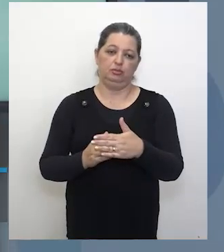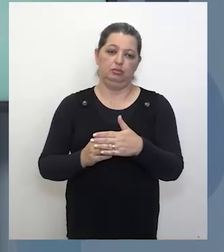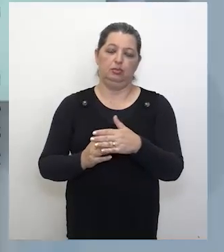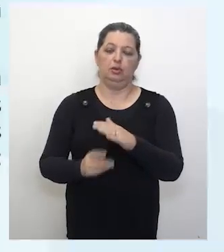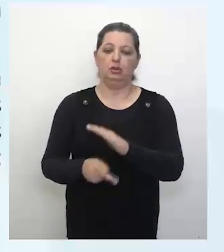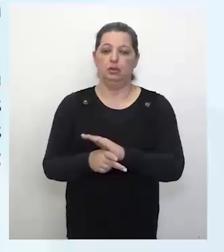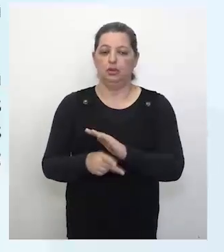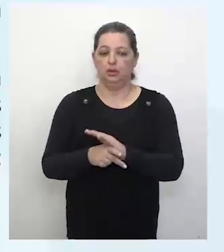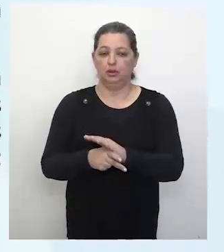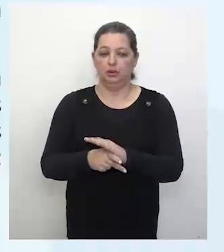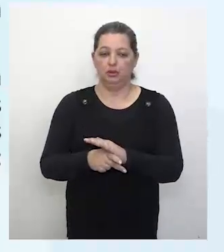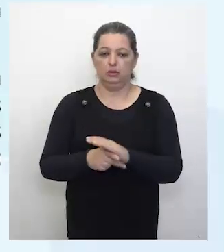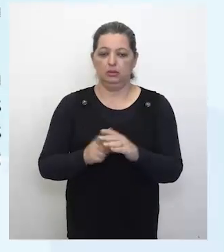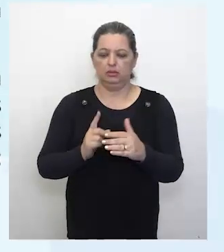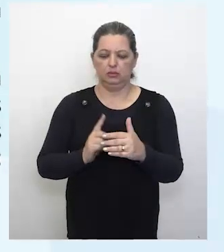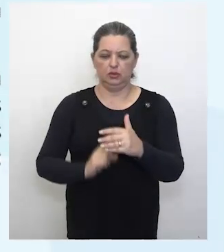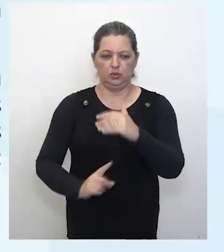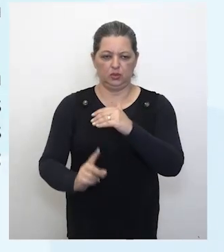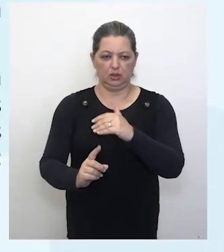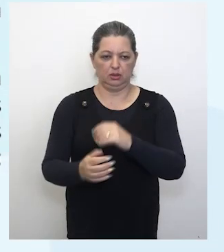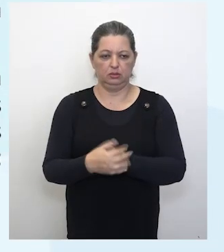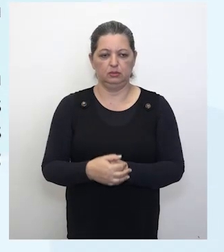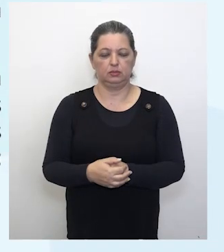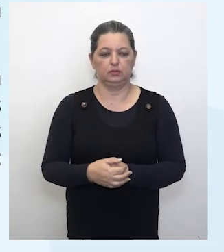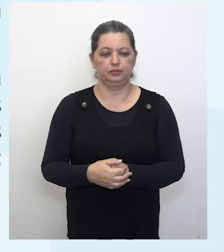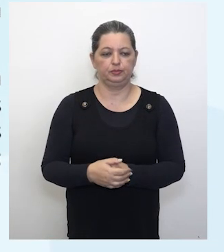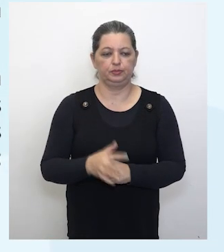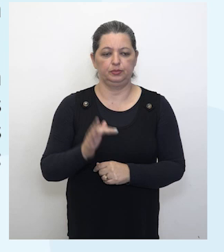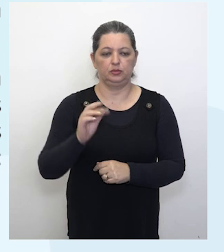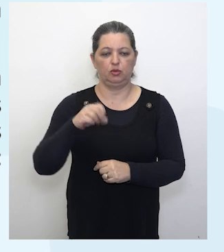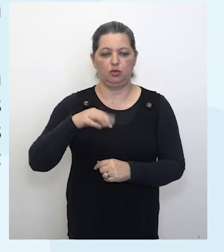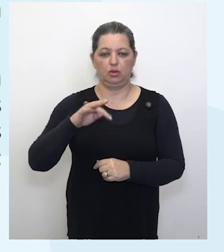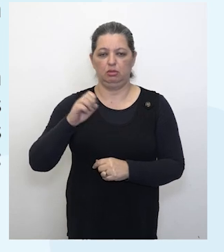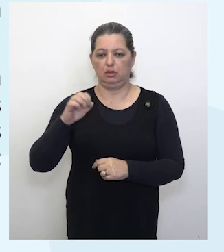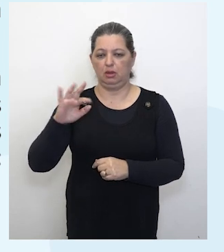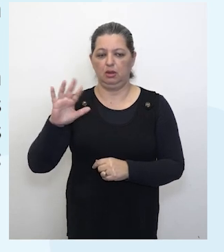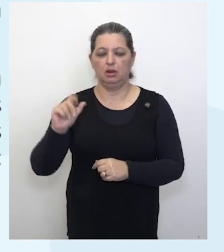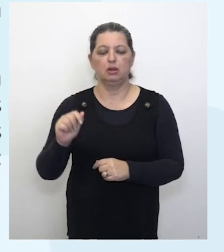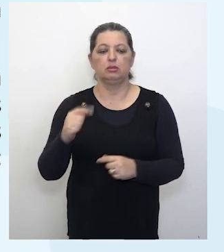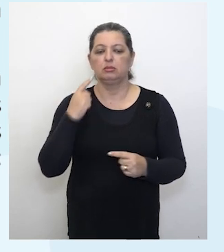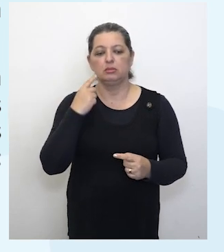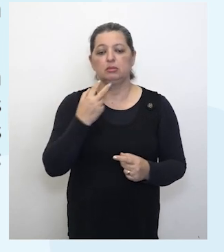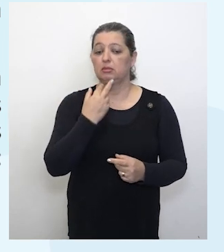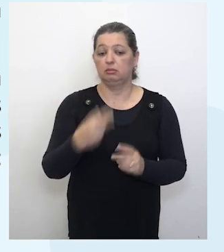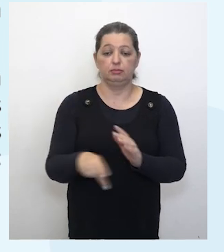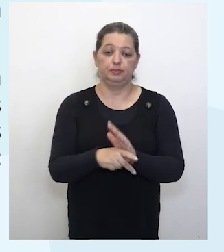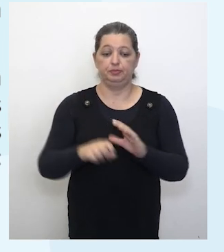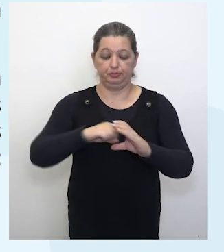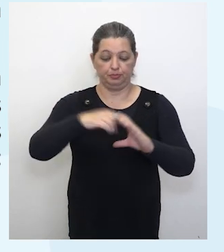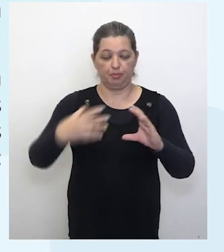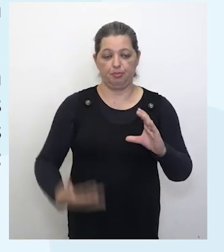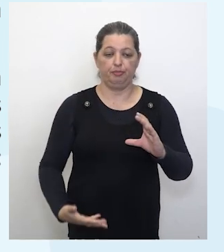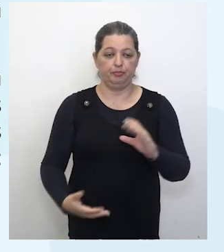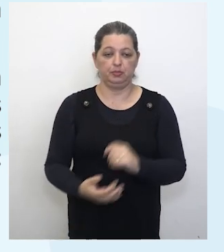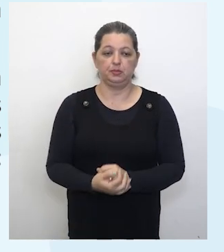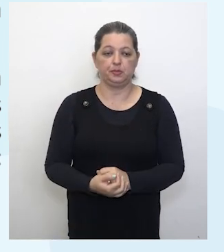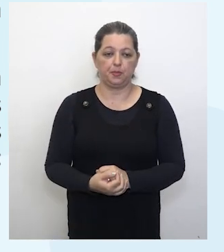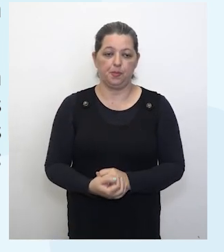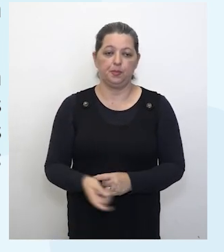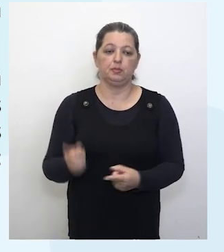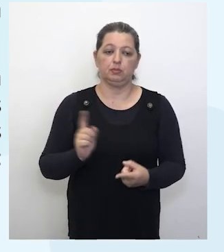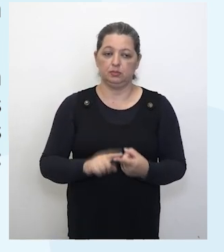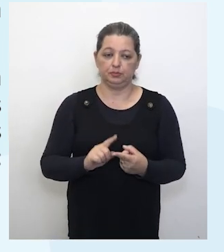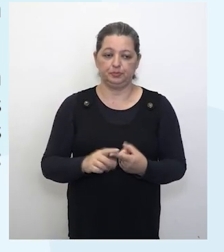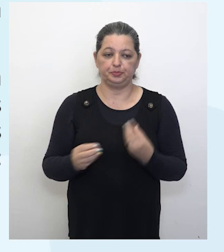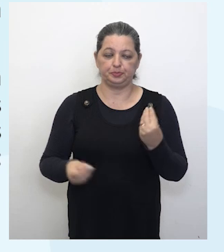Então, vai aparecer aí na tela que o limite e a fronteira, eles vão se diferenciar ali em duas características, né? A abrangência daquilo